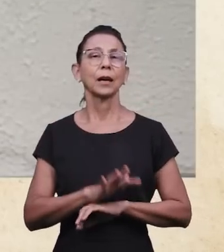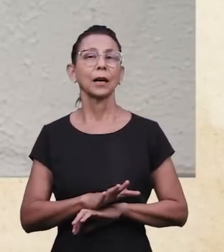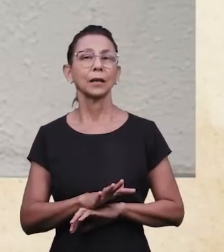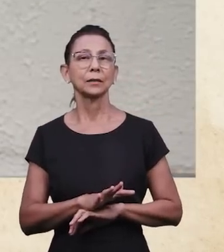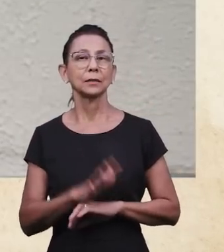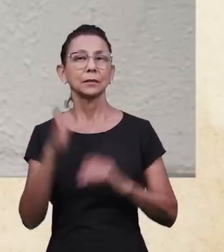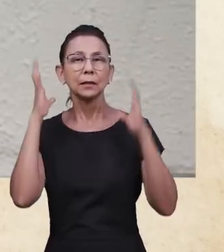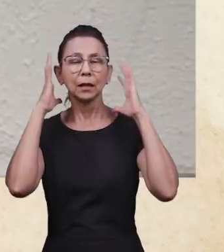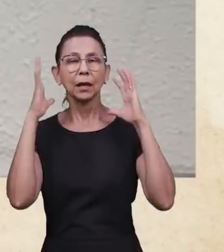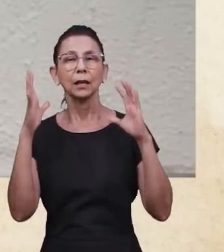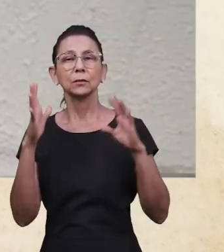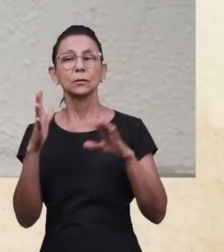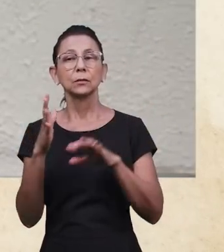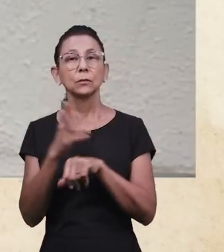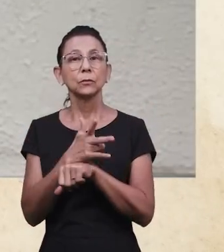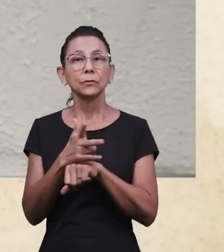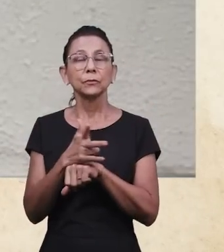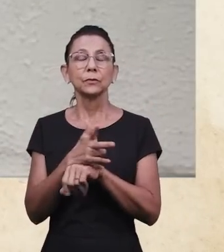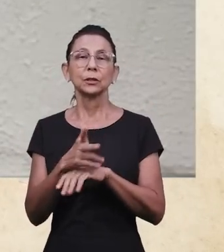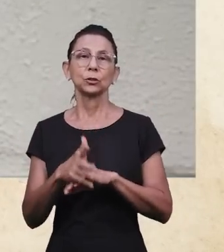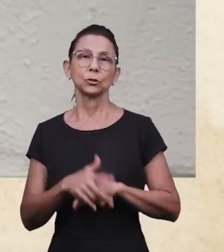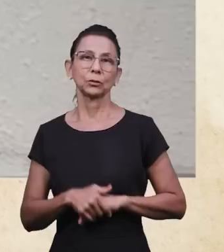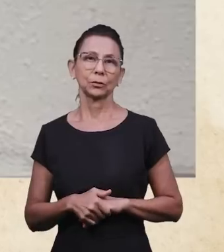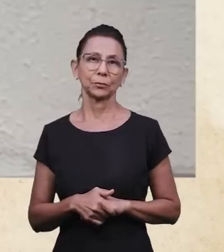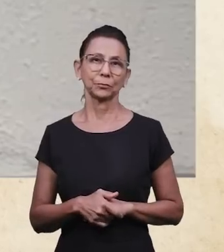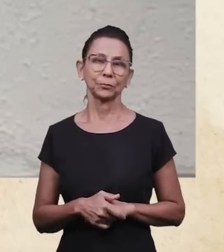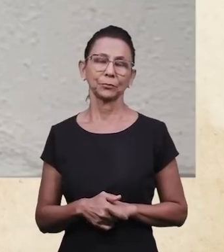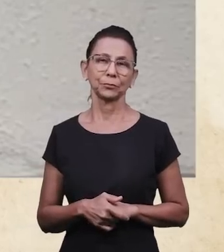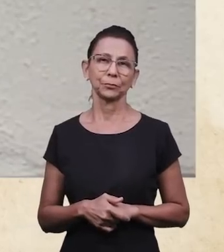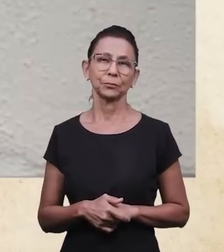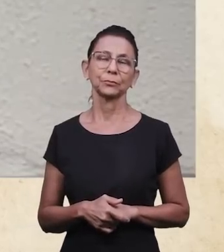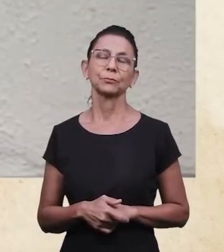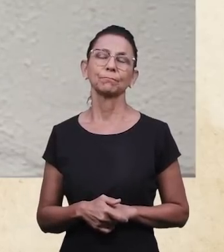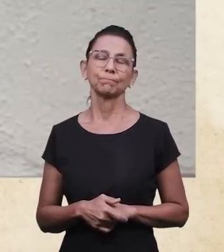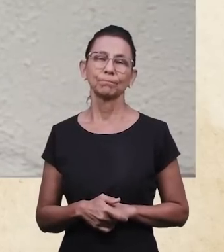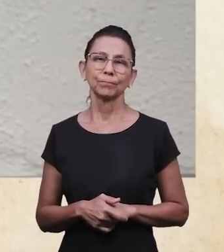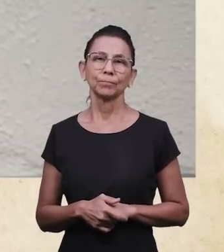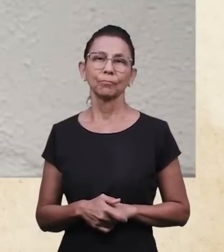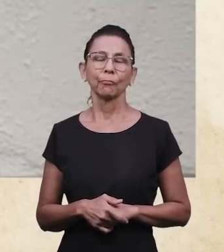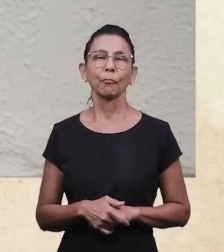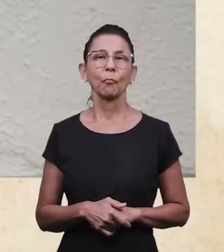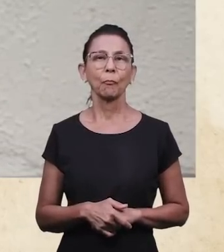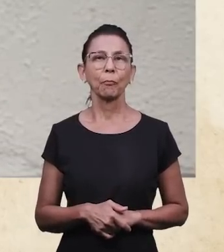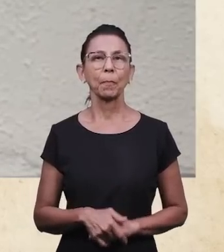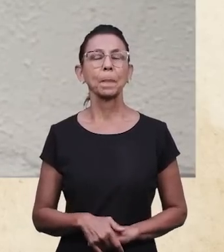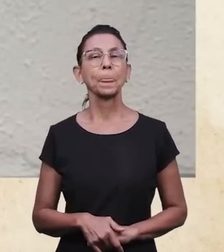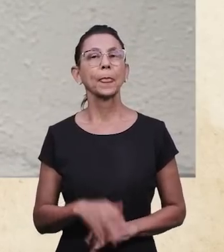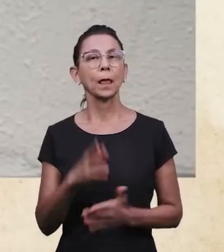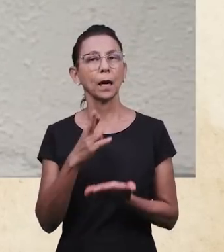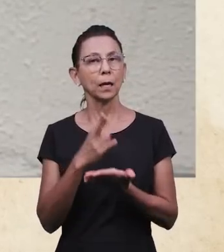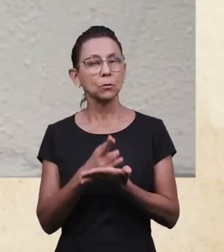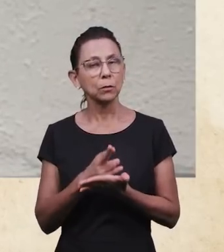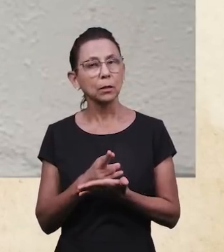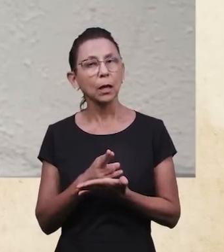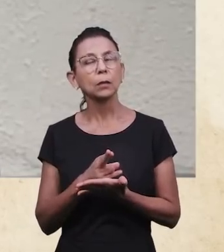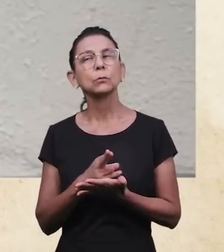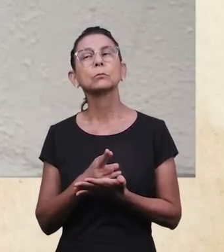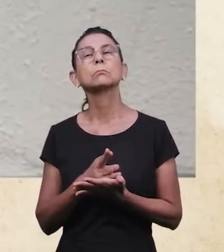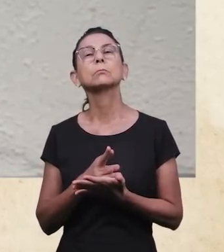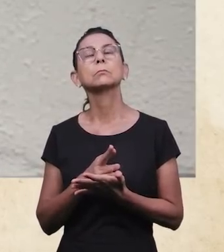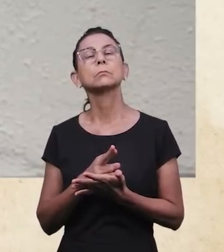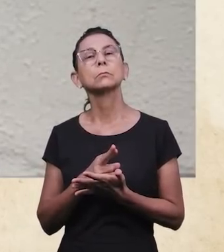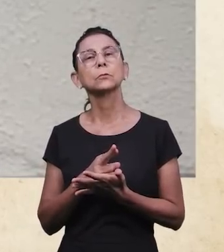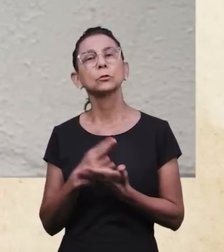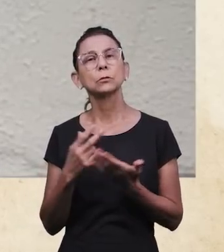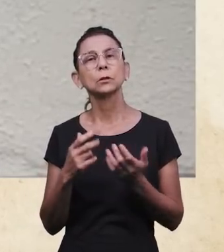dado muito fruto de vidas alcançadas, fruto de vidas restauradas, fruto de